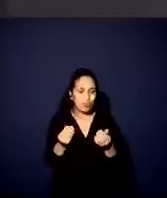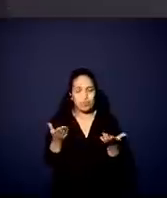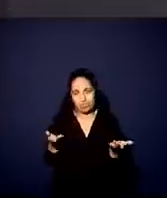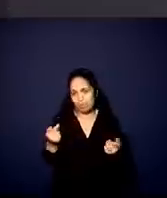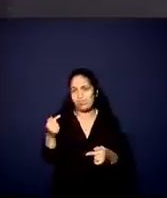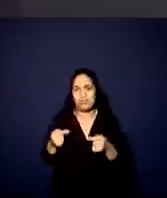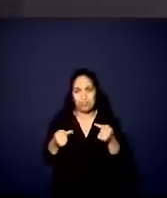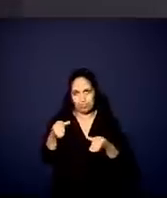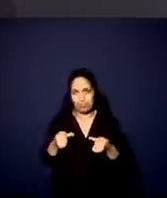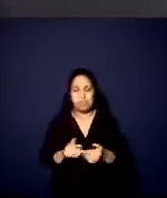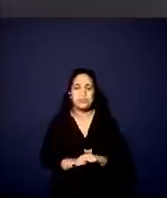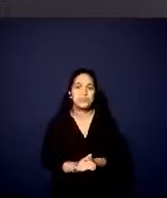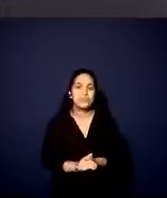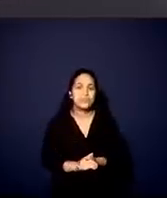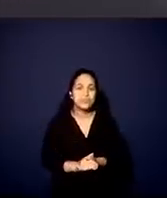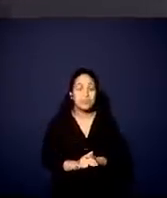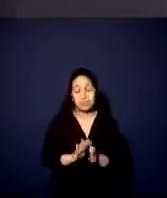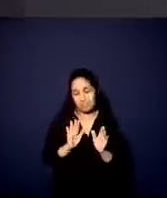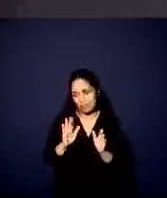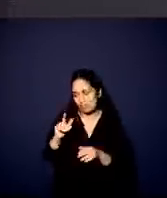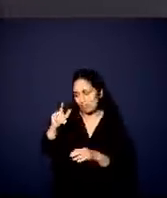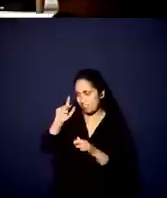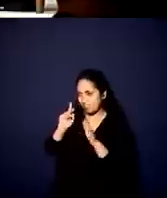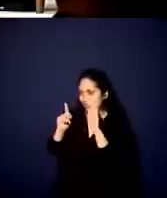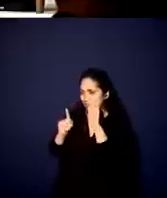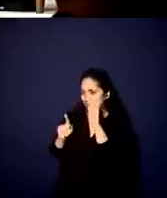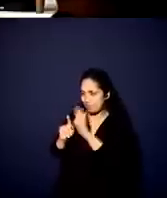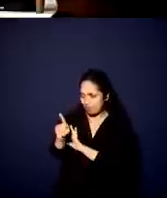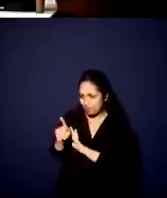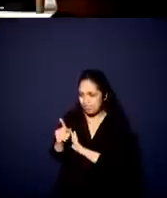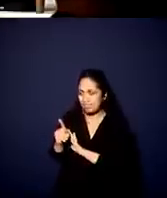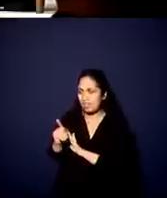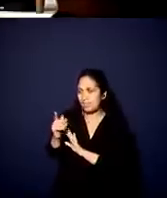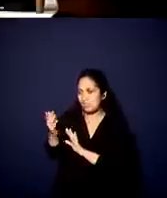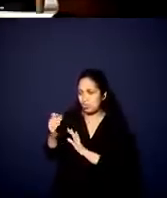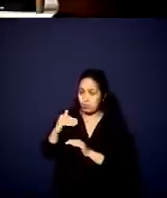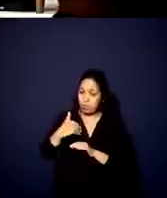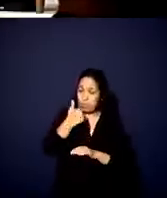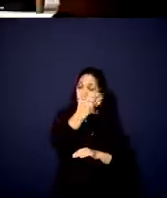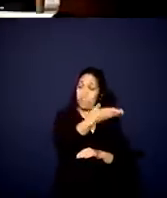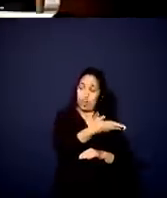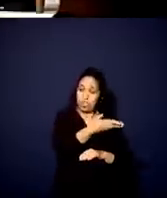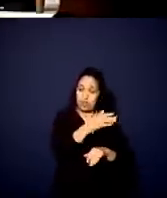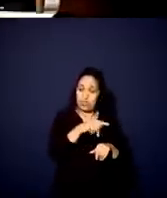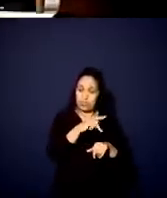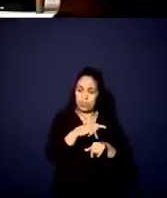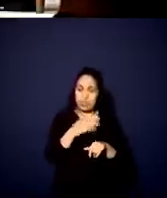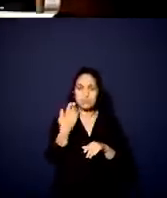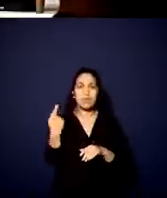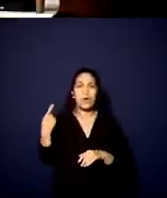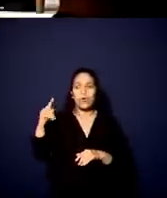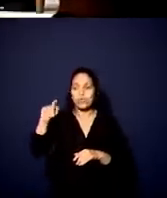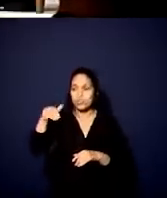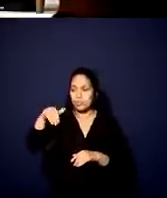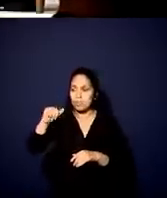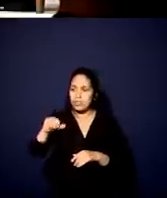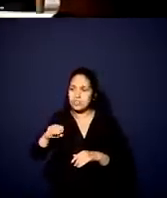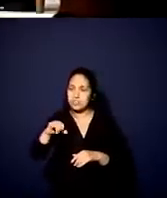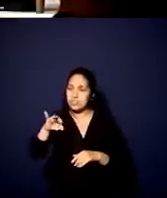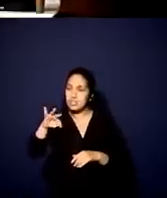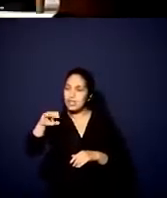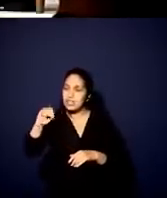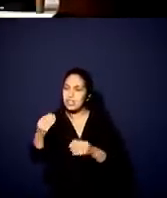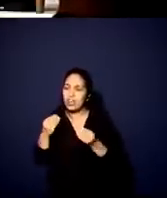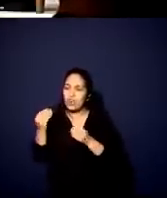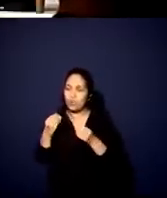discussão é loiro antes de perguntar para você sobre o cenário sério eu queria uma última pergunta para uma certa em relação ao